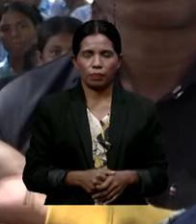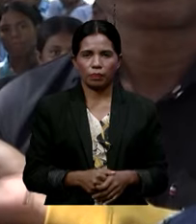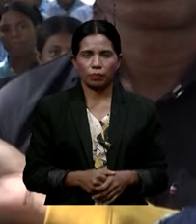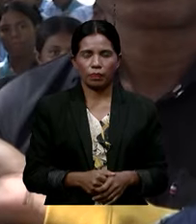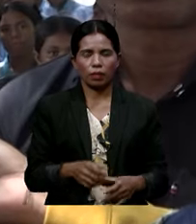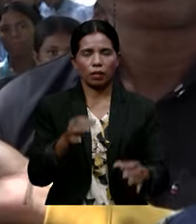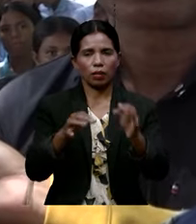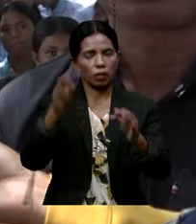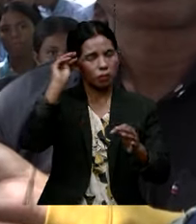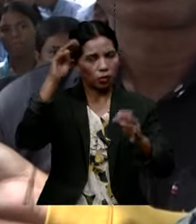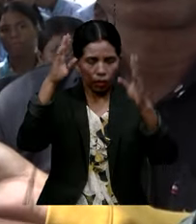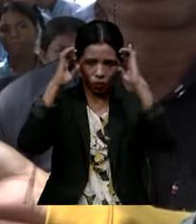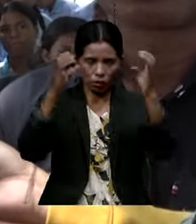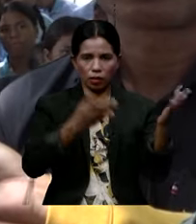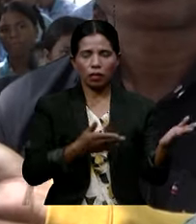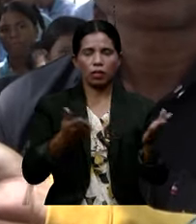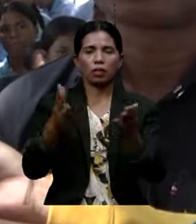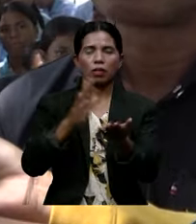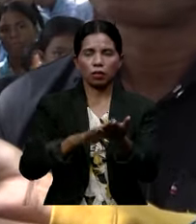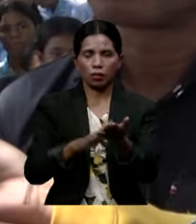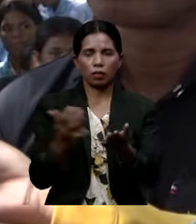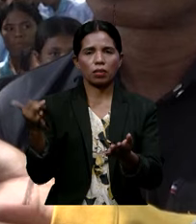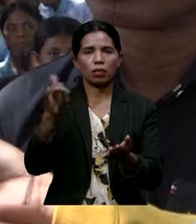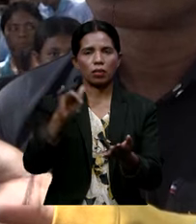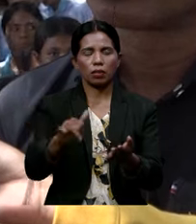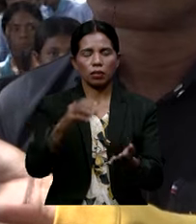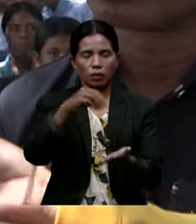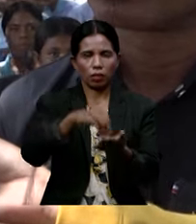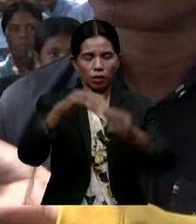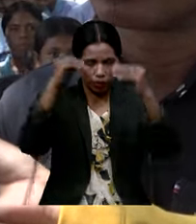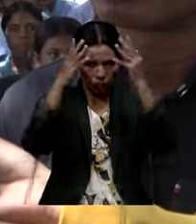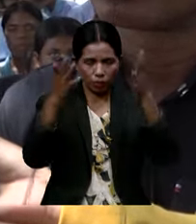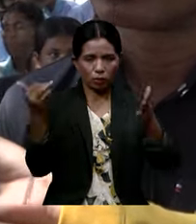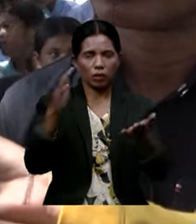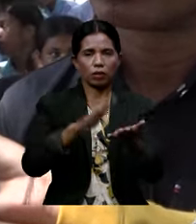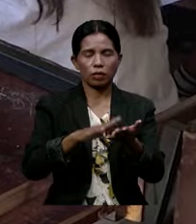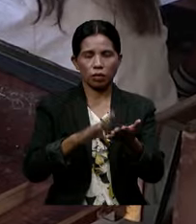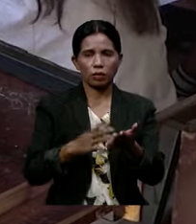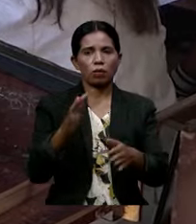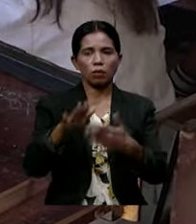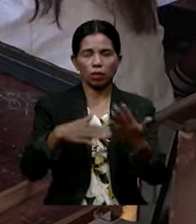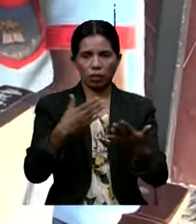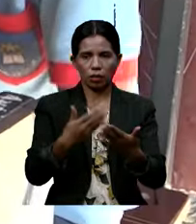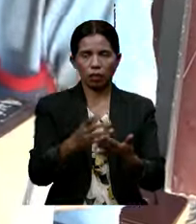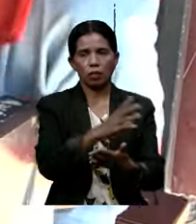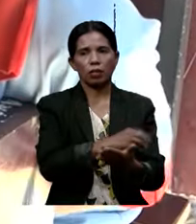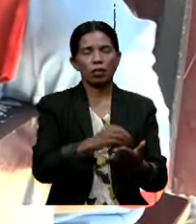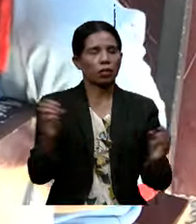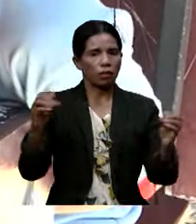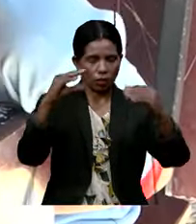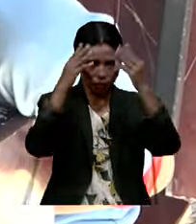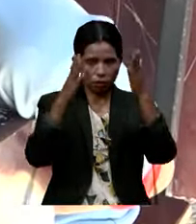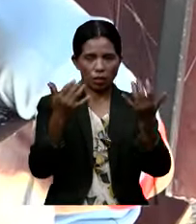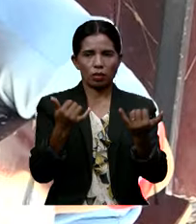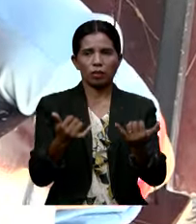Mas que Ministério da Educação orienta ona escola centro Sira a to coloca professor Sira ba escola filial Sira nebe mag menos professor, mas be